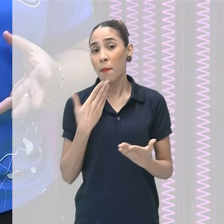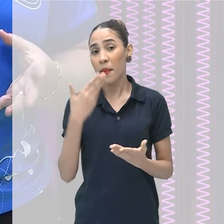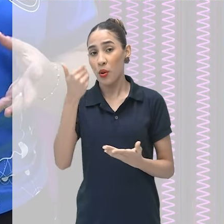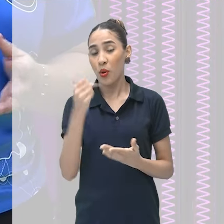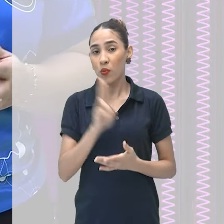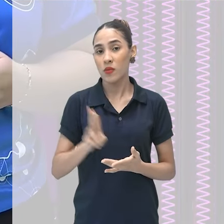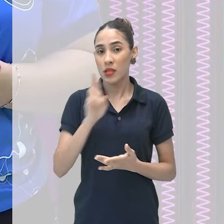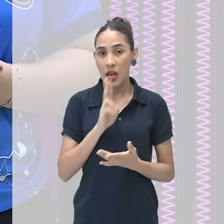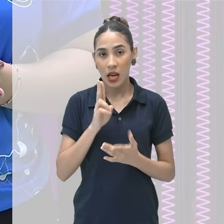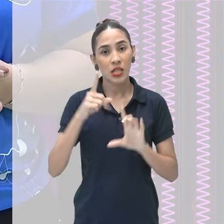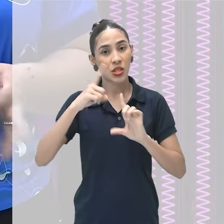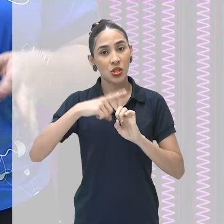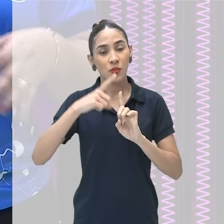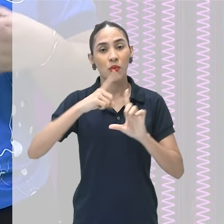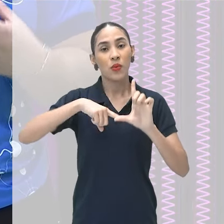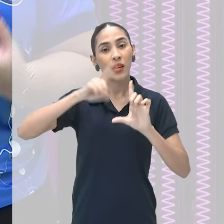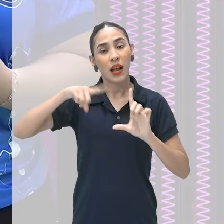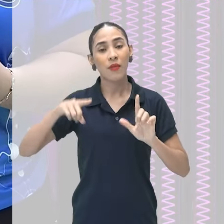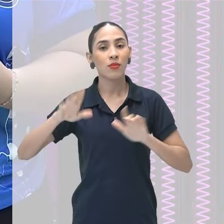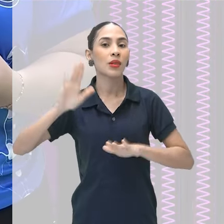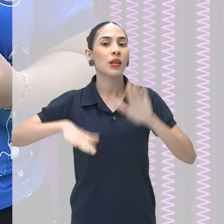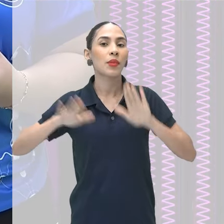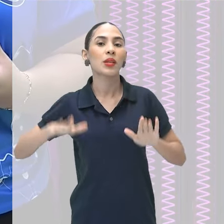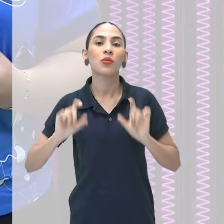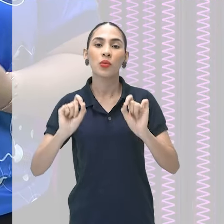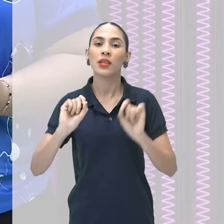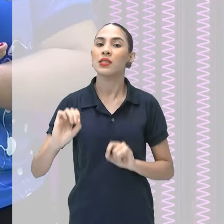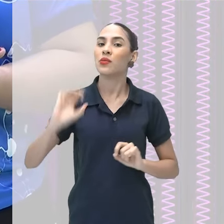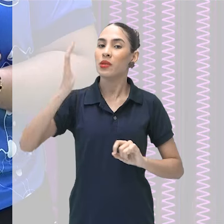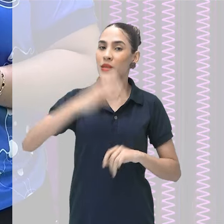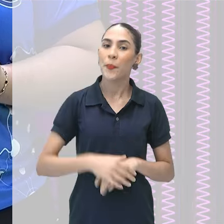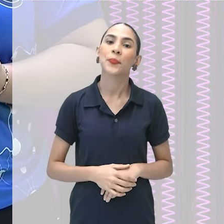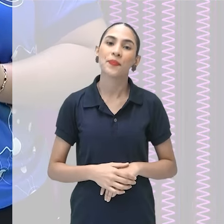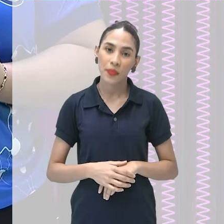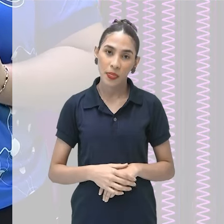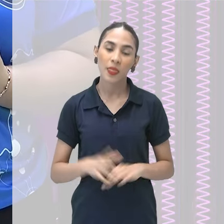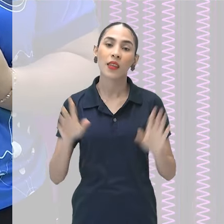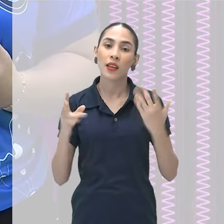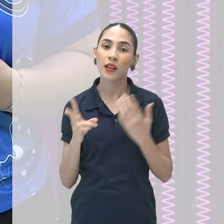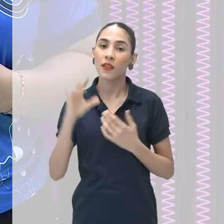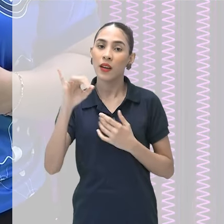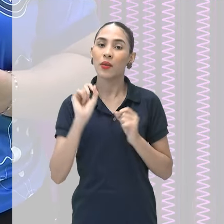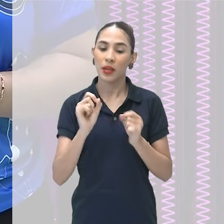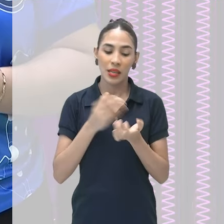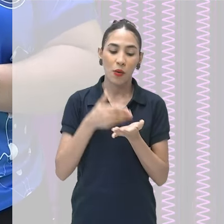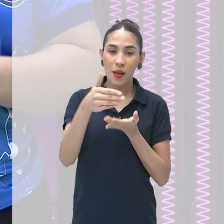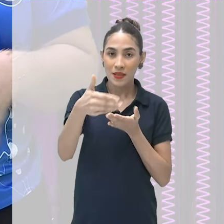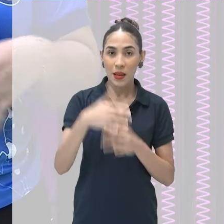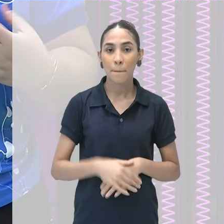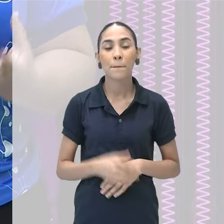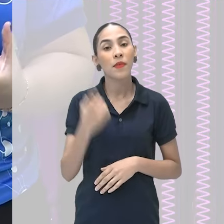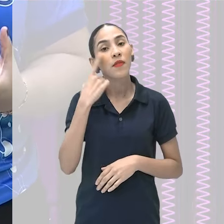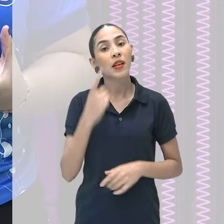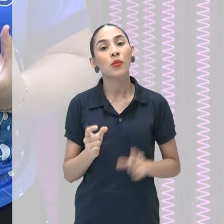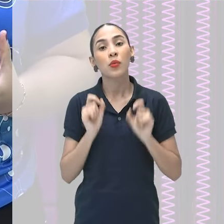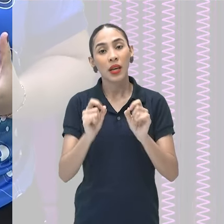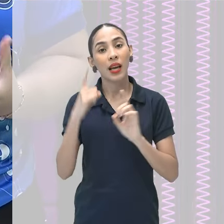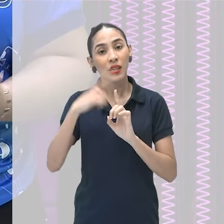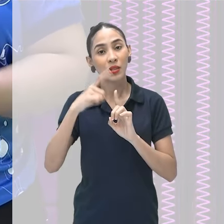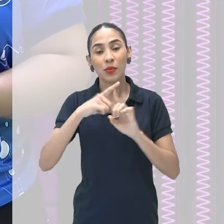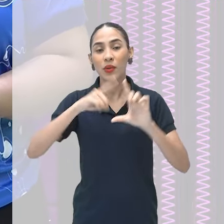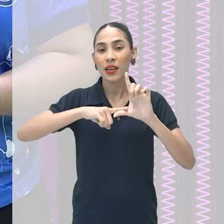utilizar determinado tipo de gráfico, dependendo aí da situação, né? E a gente então vai iniciar aqui vendo aí esses tipos